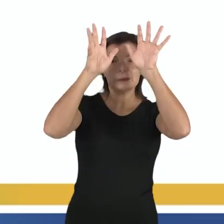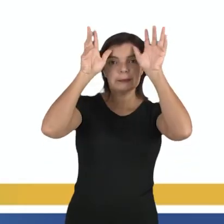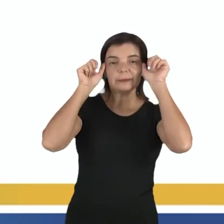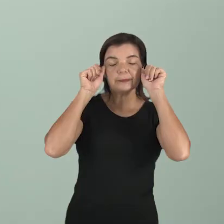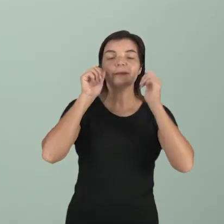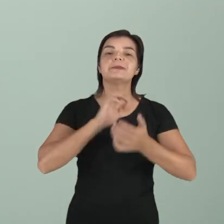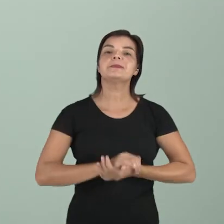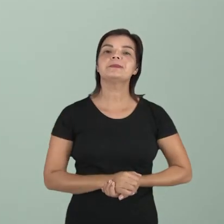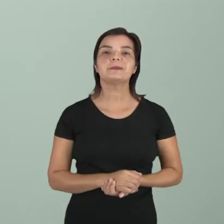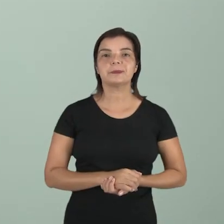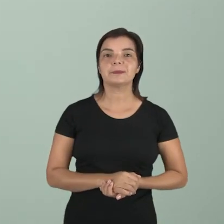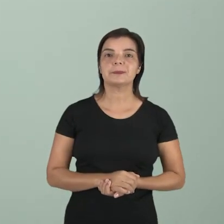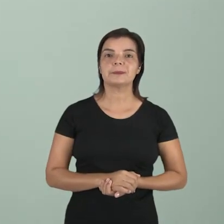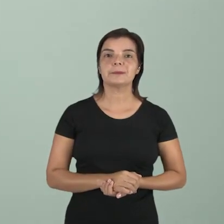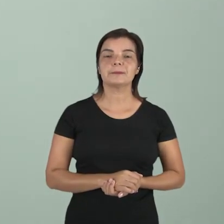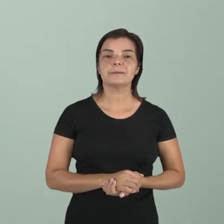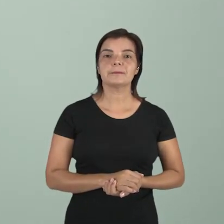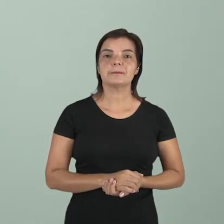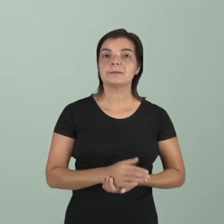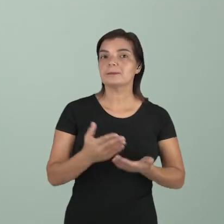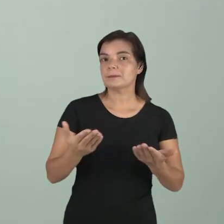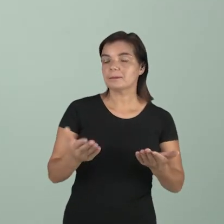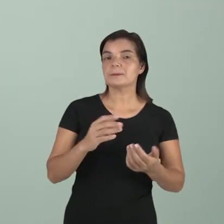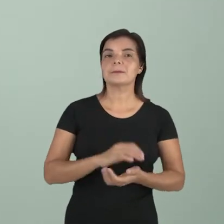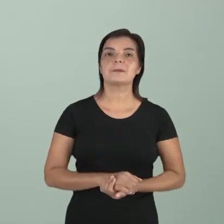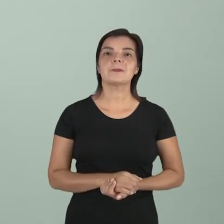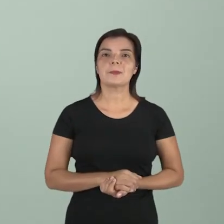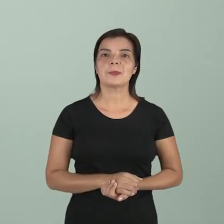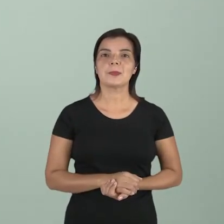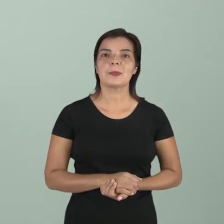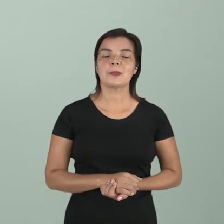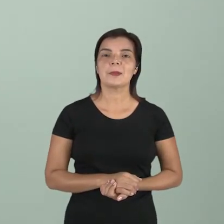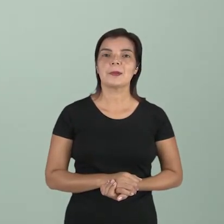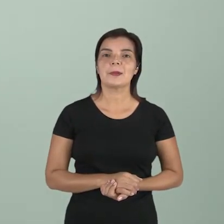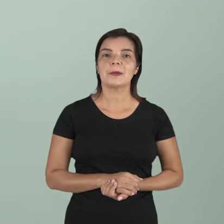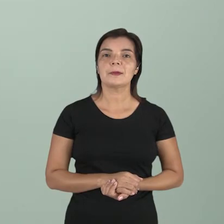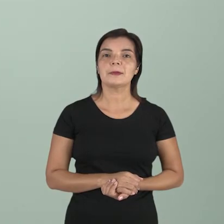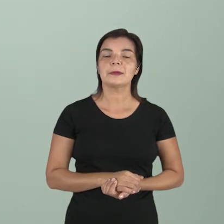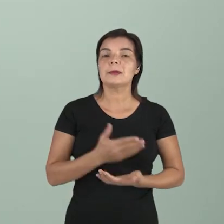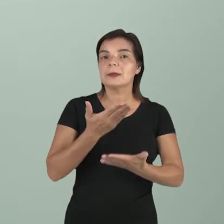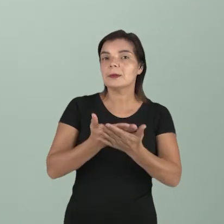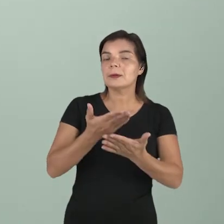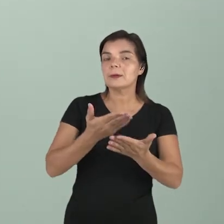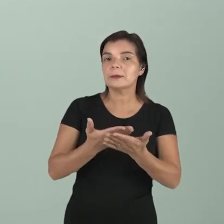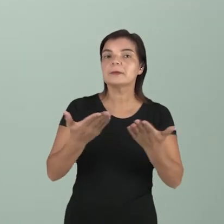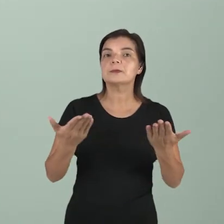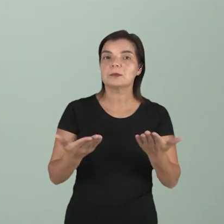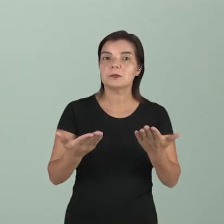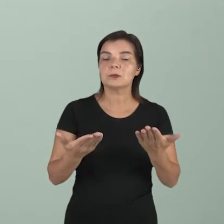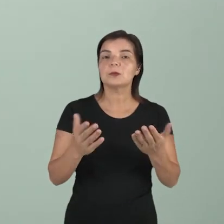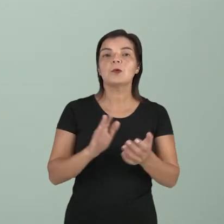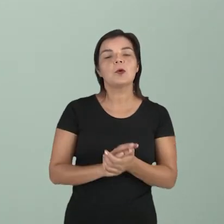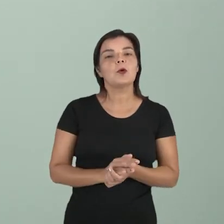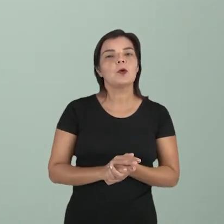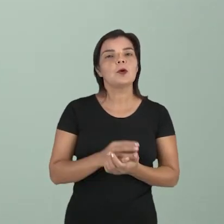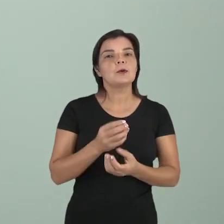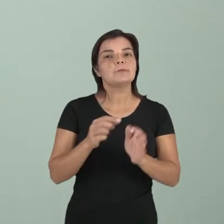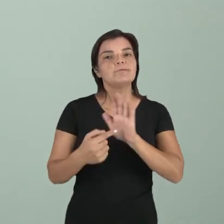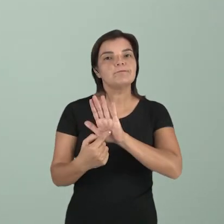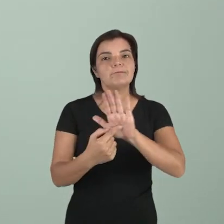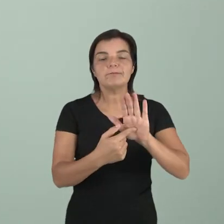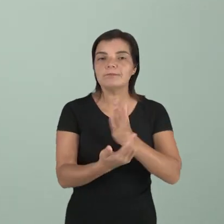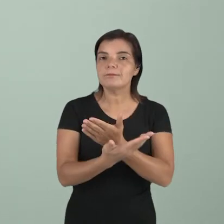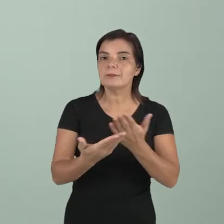Baixaria. Aí vocês podem falar novamente, mas professora, todas essas opções eu consigo encontrar dentro do território